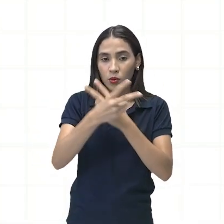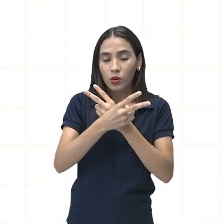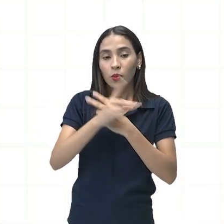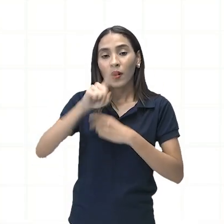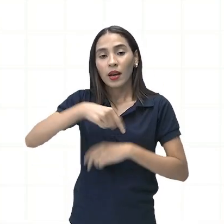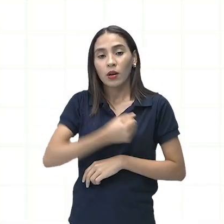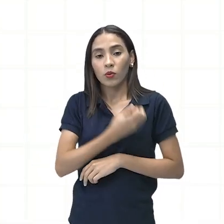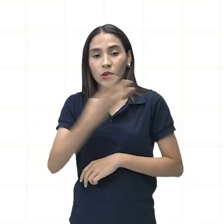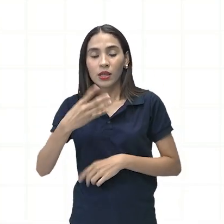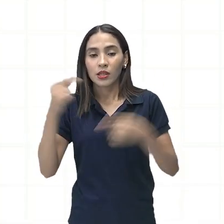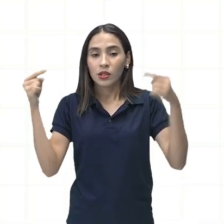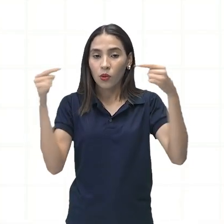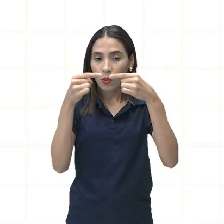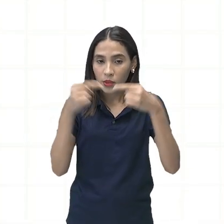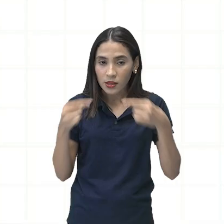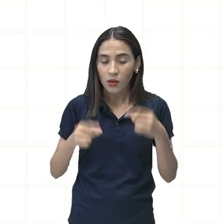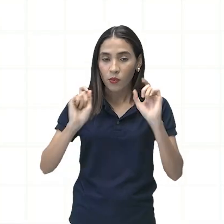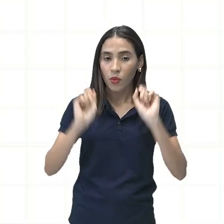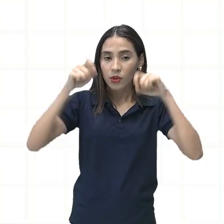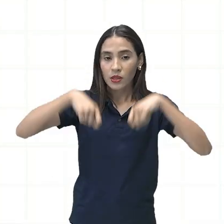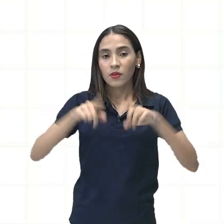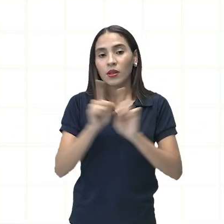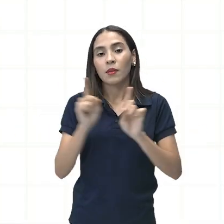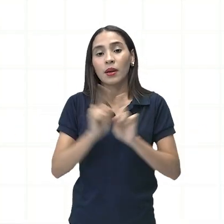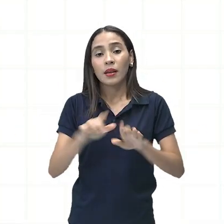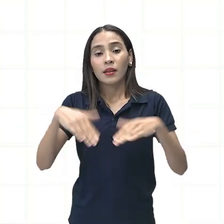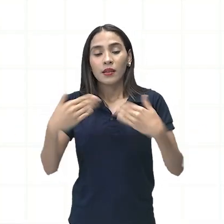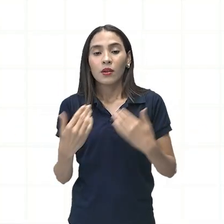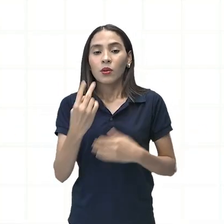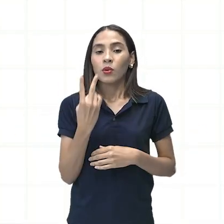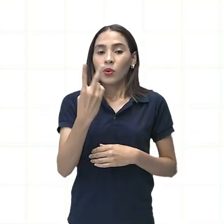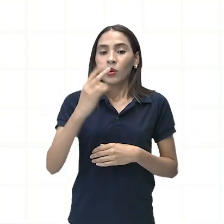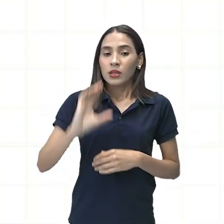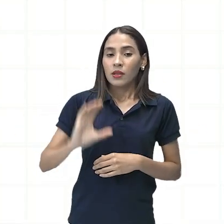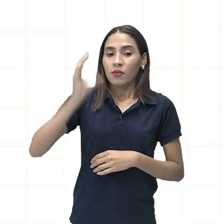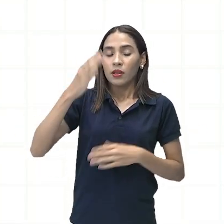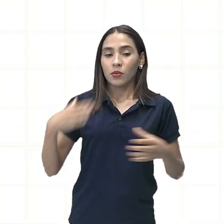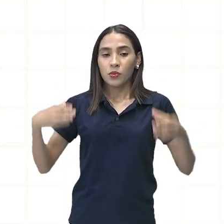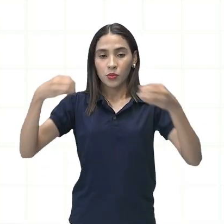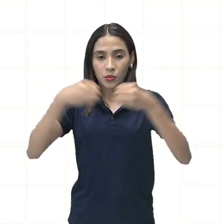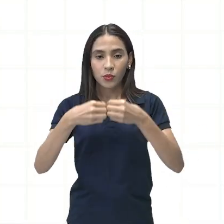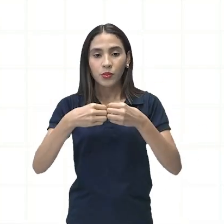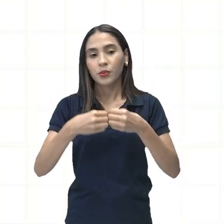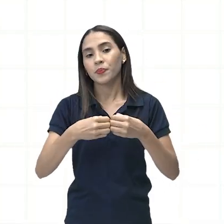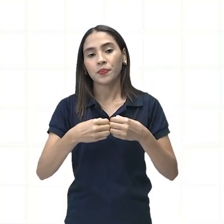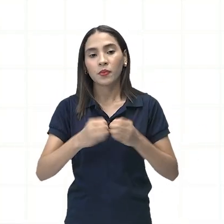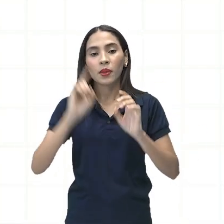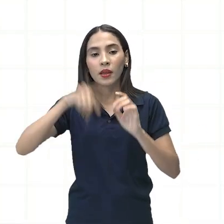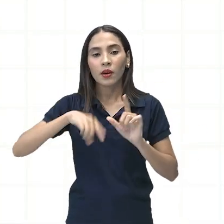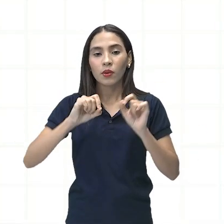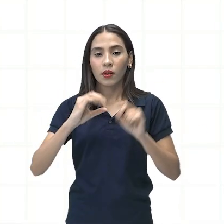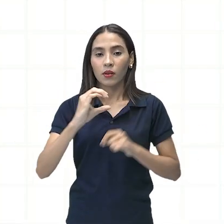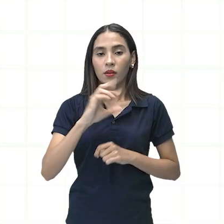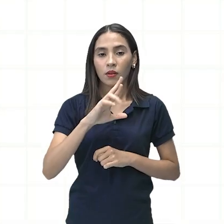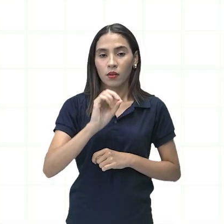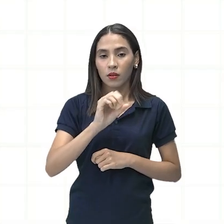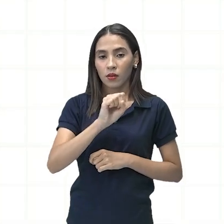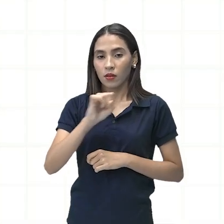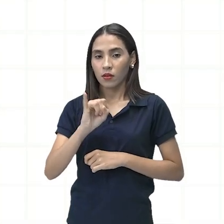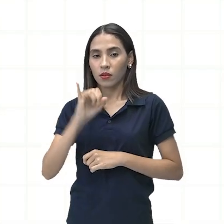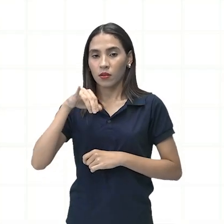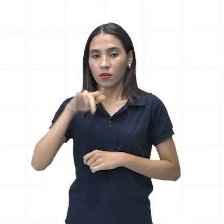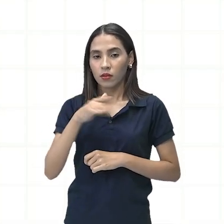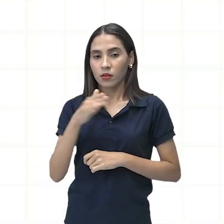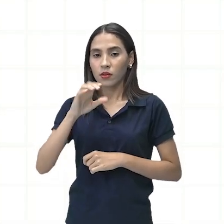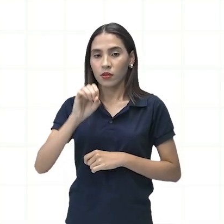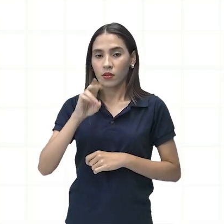a quantidade de combinações possíveis. Então, esses 2 eventos juntos, que é justamente o crossing over e a distribuição